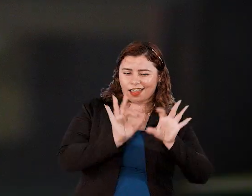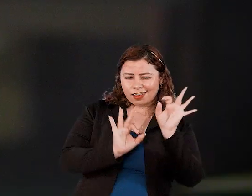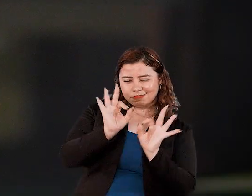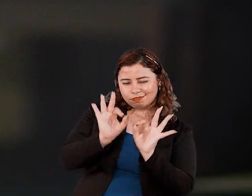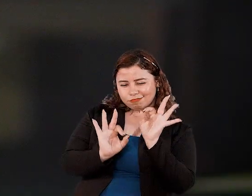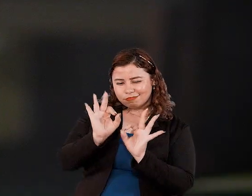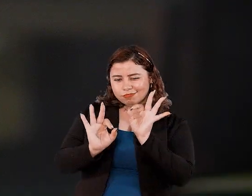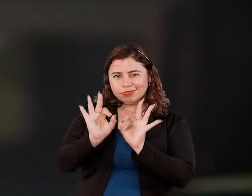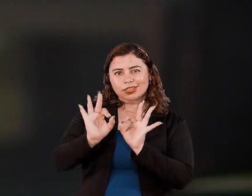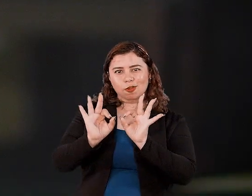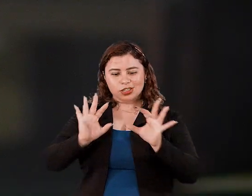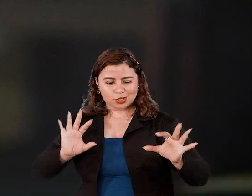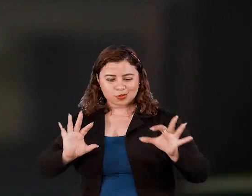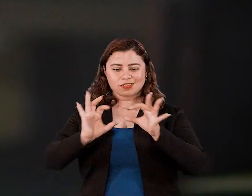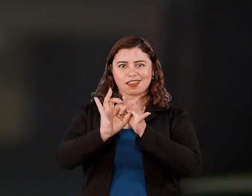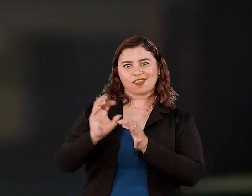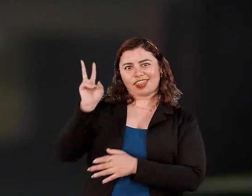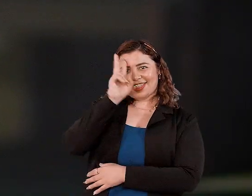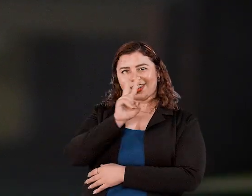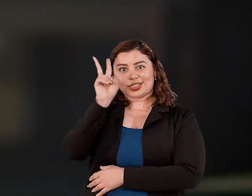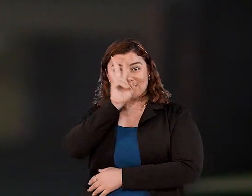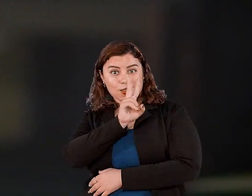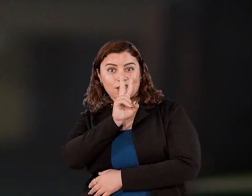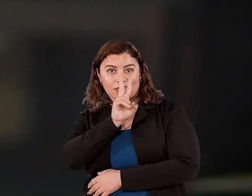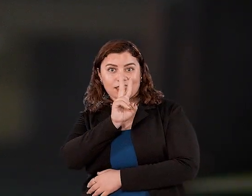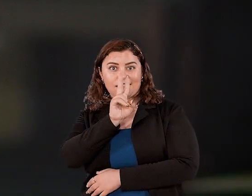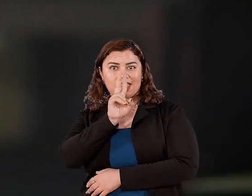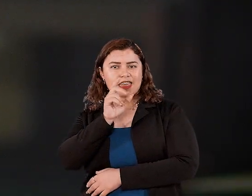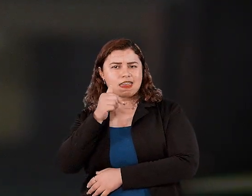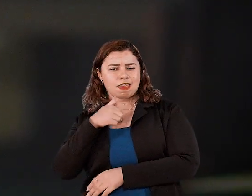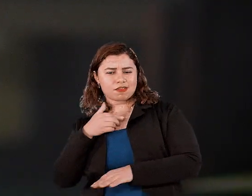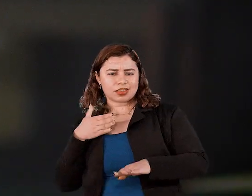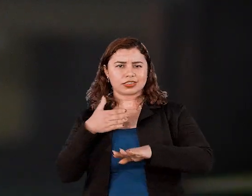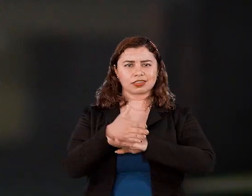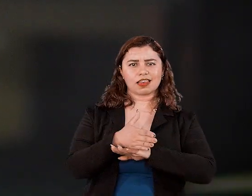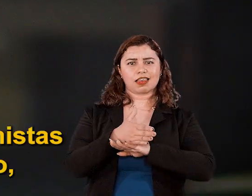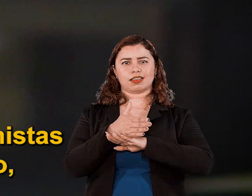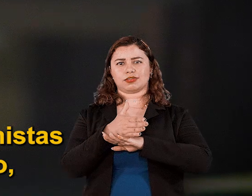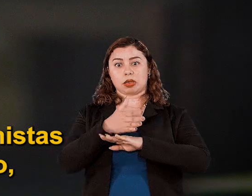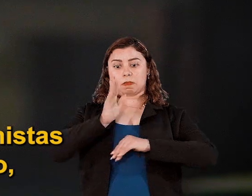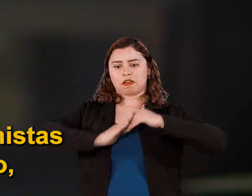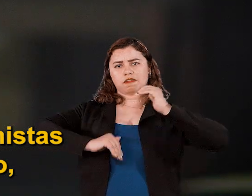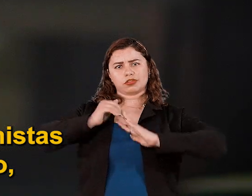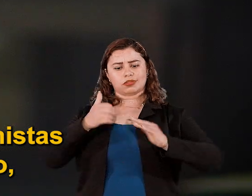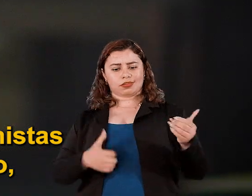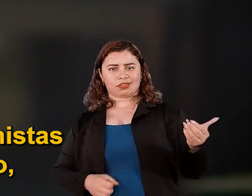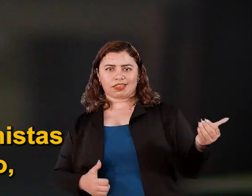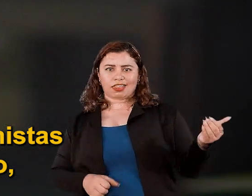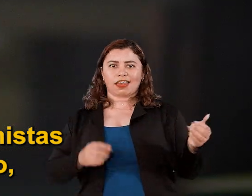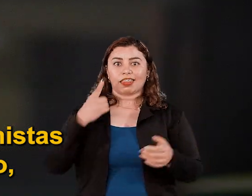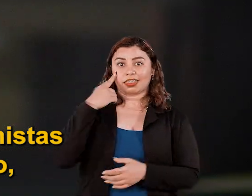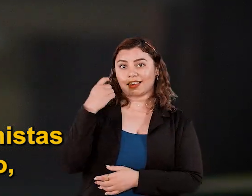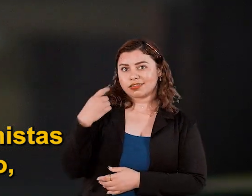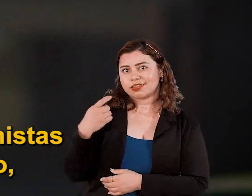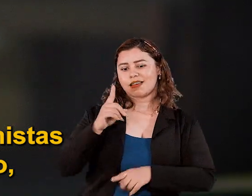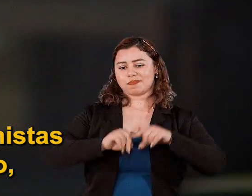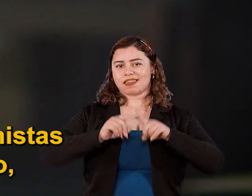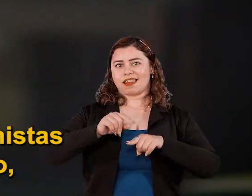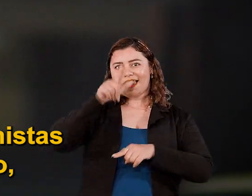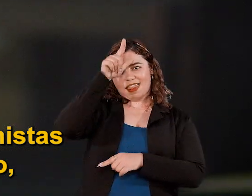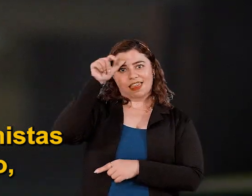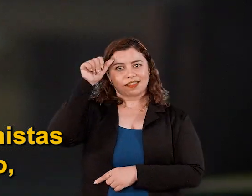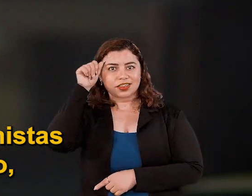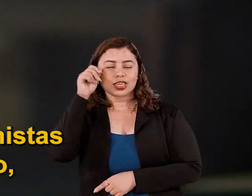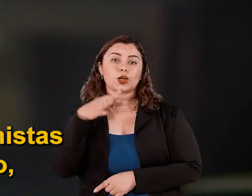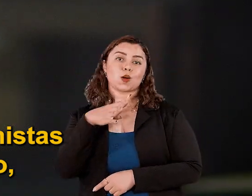Então, a partir desse quebra-cabeças, que é essa história, eu fui tendo acesso não só a violonistas